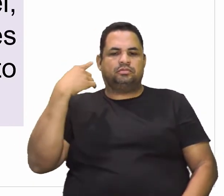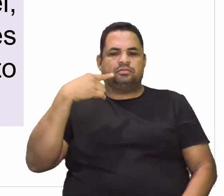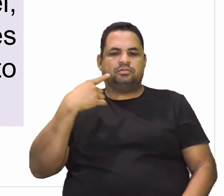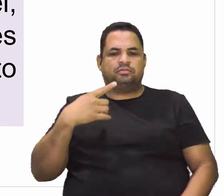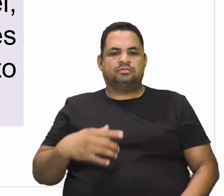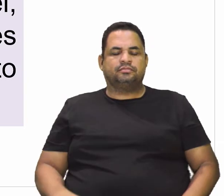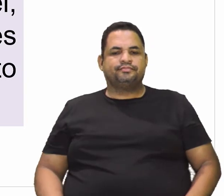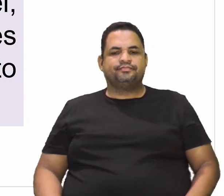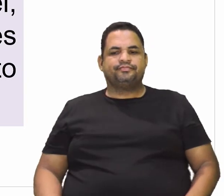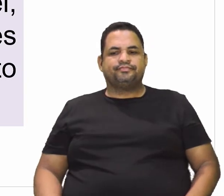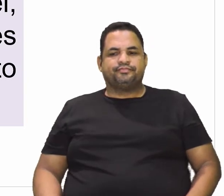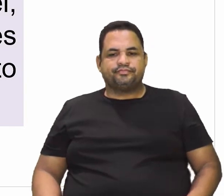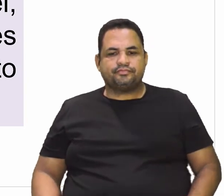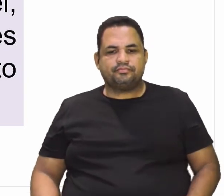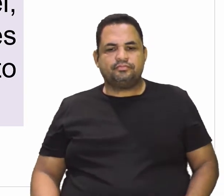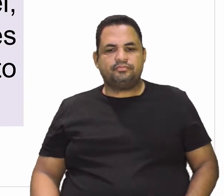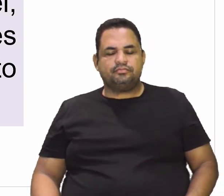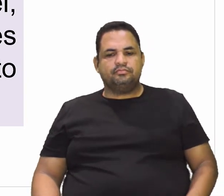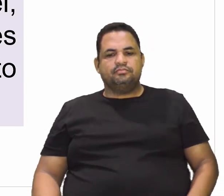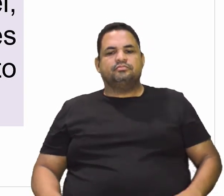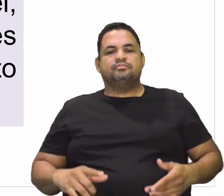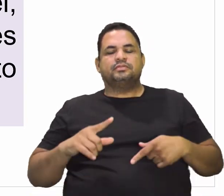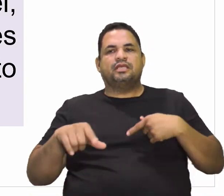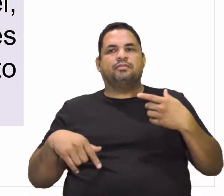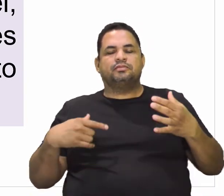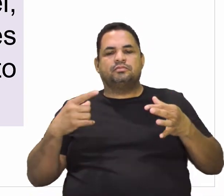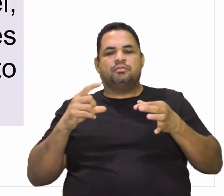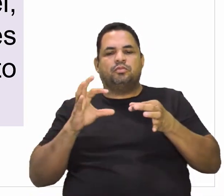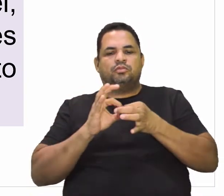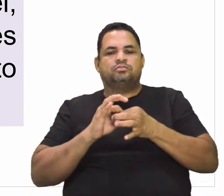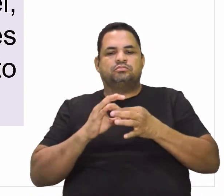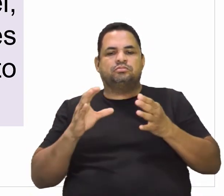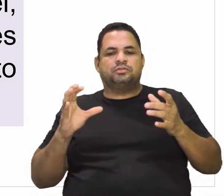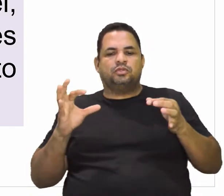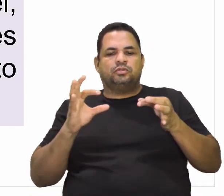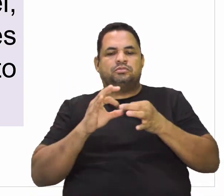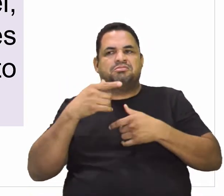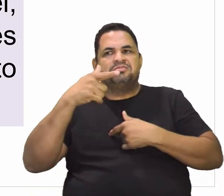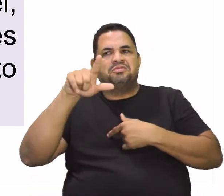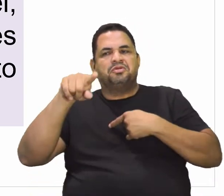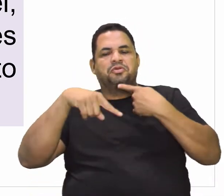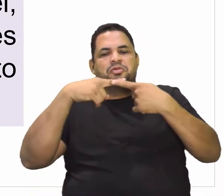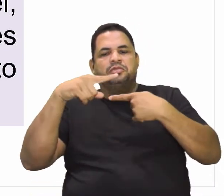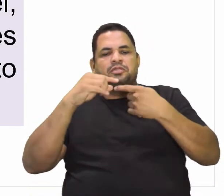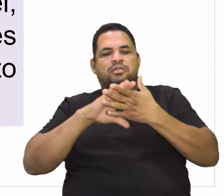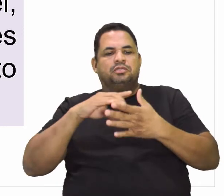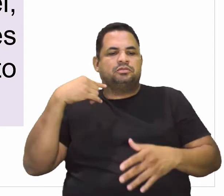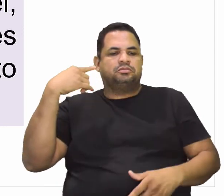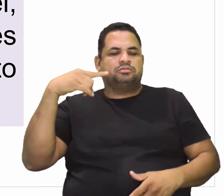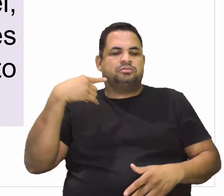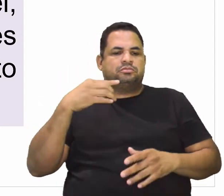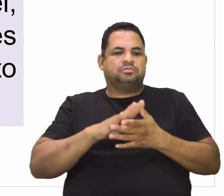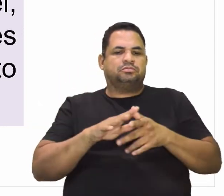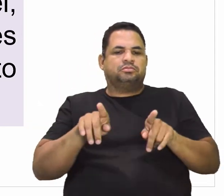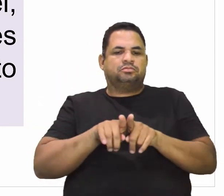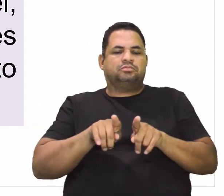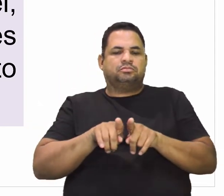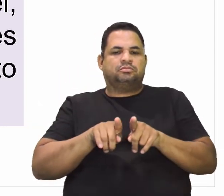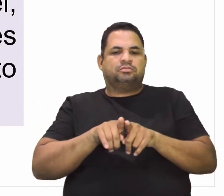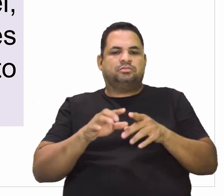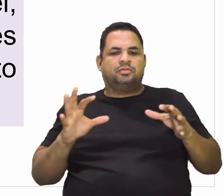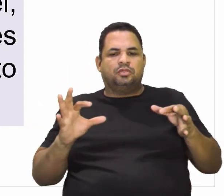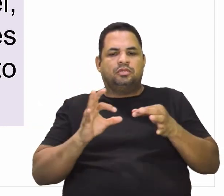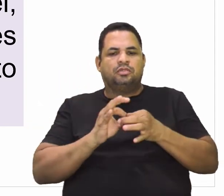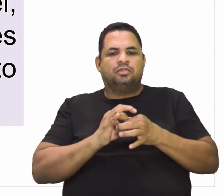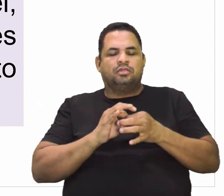vocês terem uma ideia, vai se unificar só quando conseguiu expulsar os árabes do seu território. A Espanha também vai unir o reino